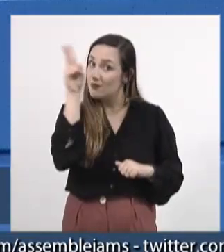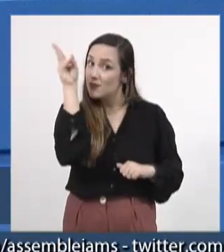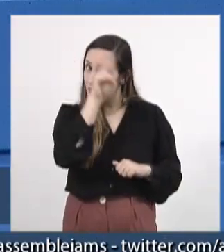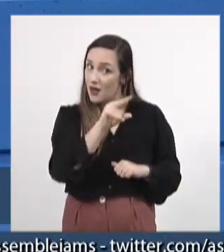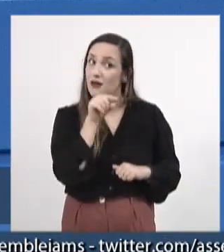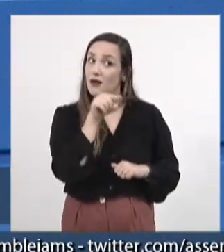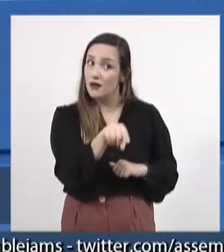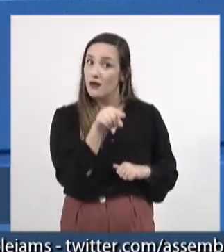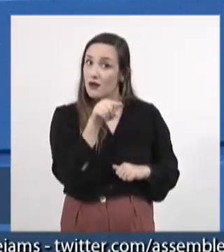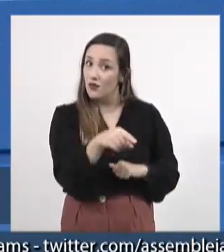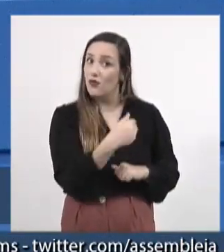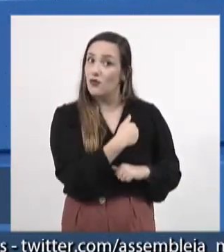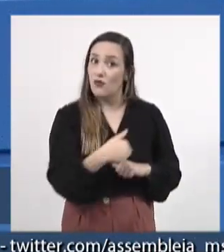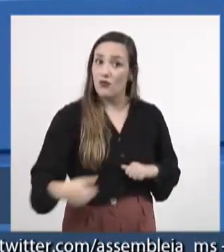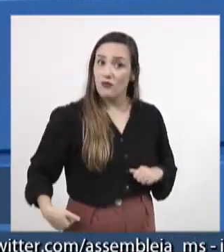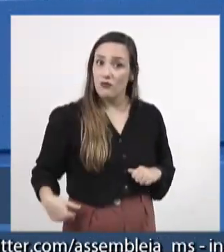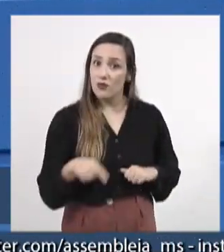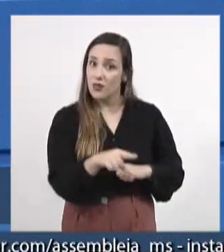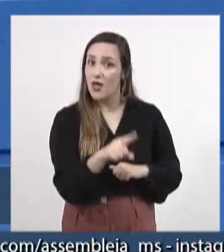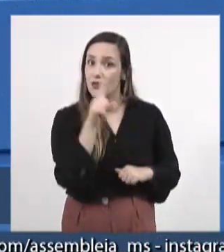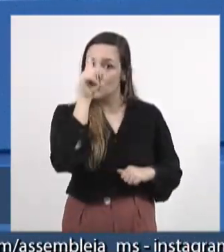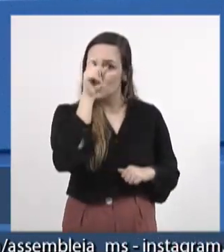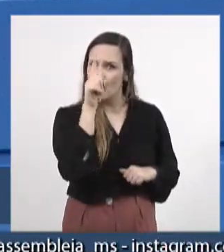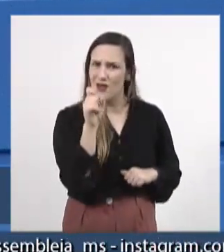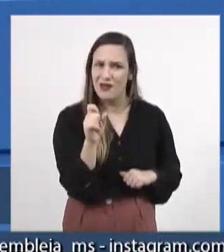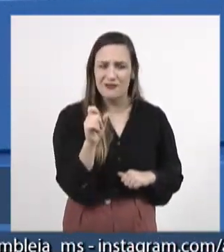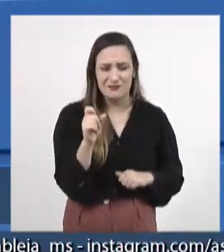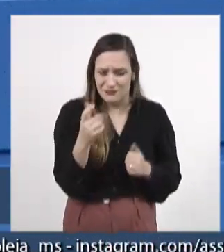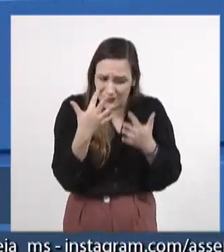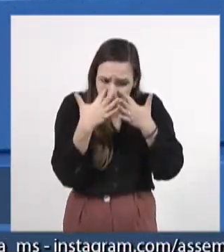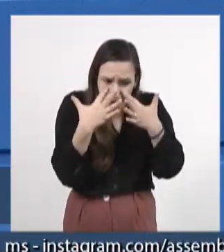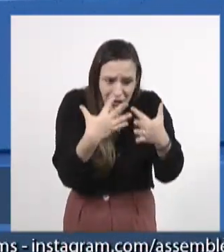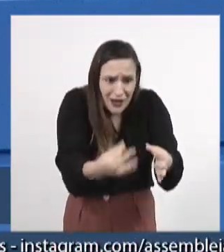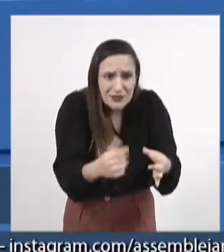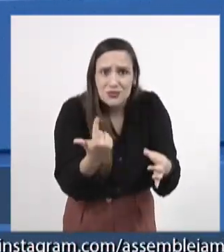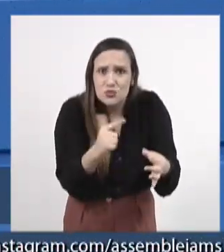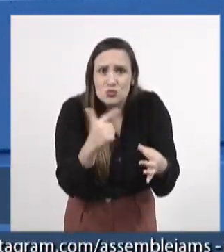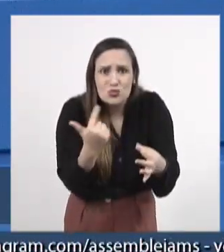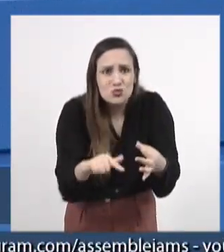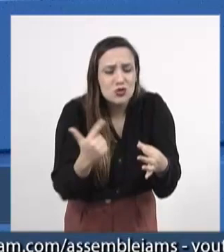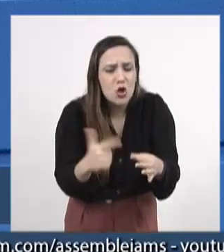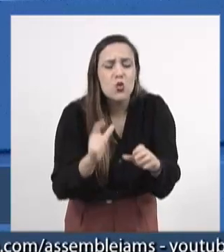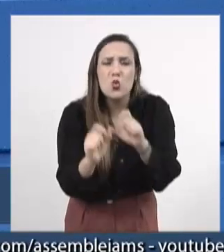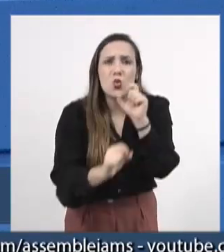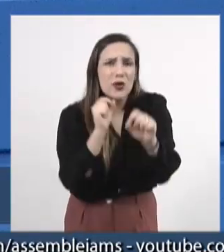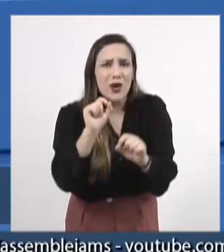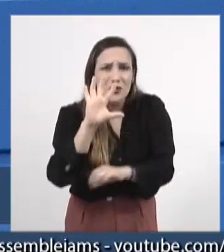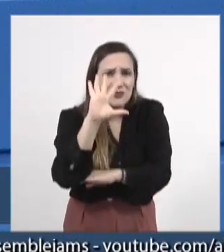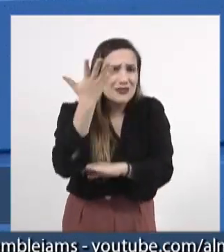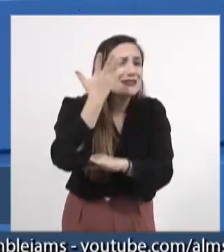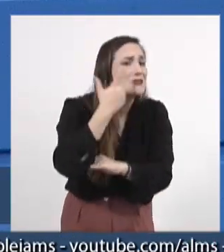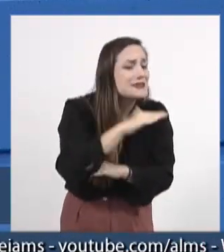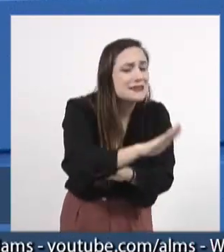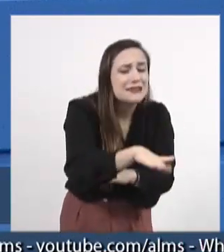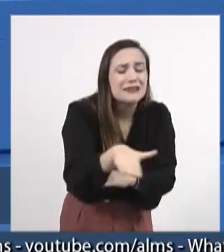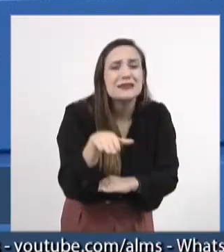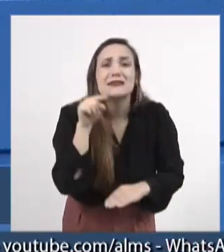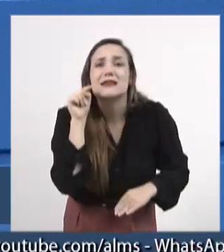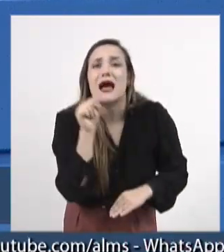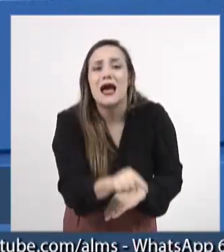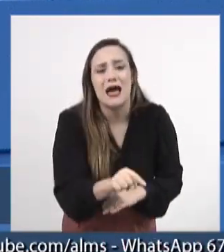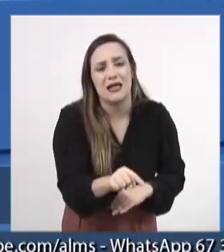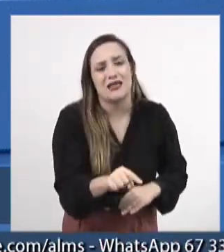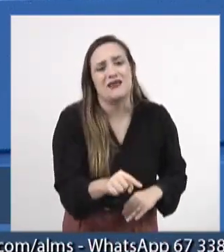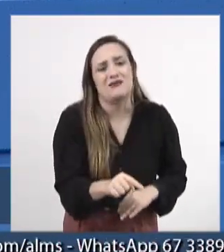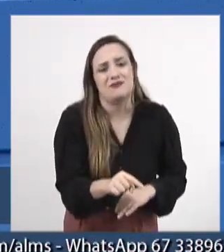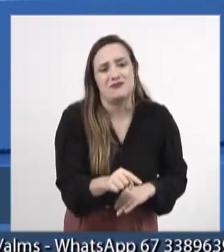poder público em Dourados não está sequer enxergando a situação das crianças em vulnerabilidade